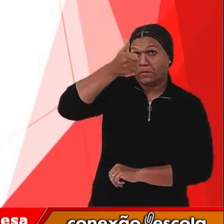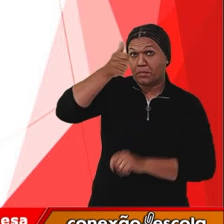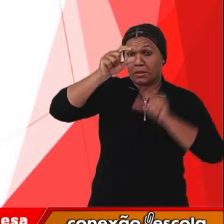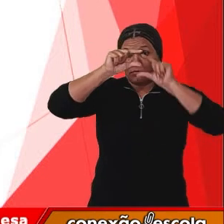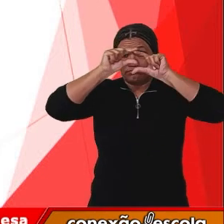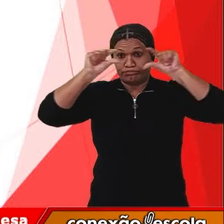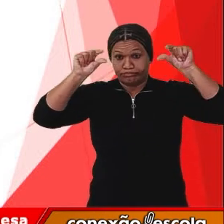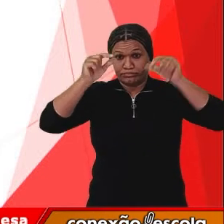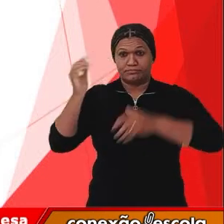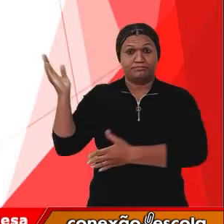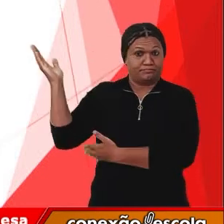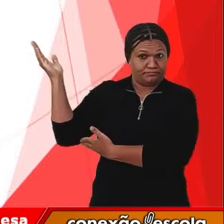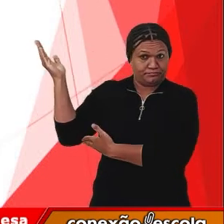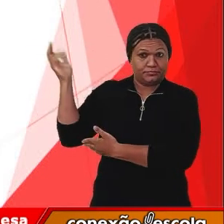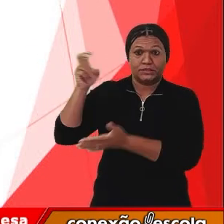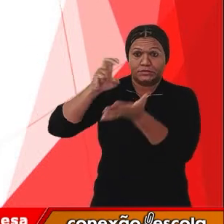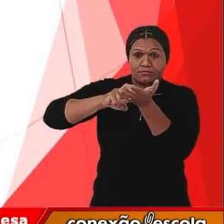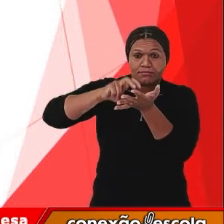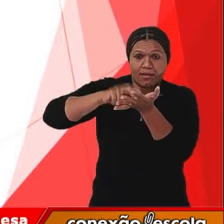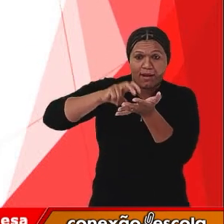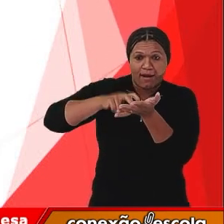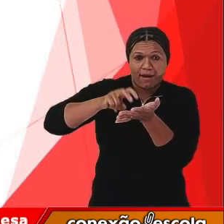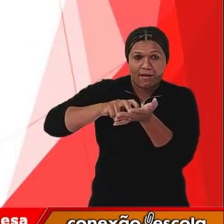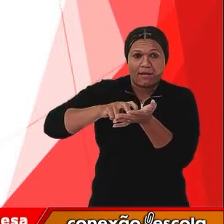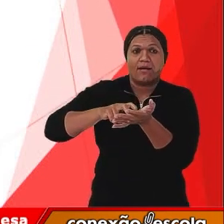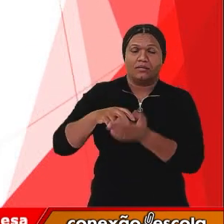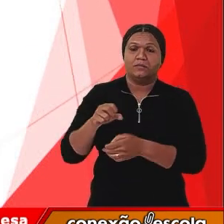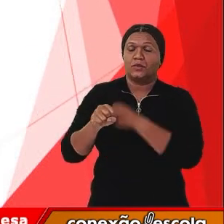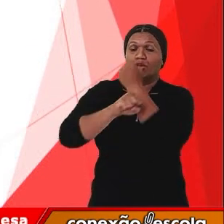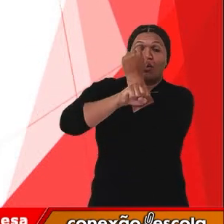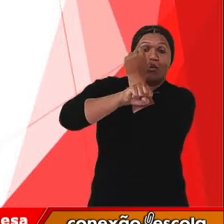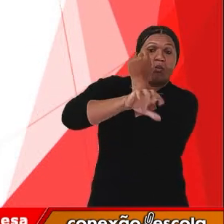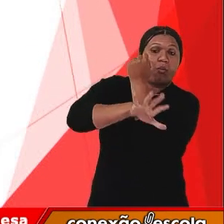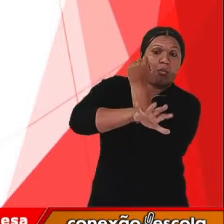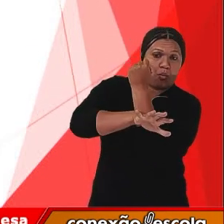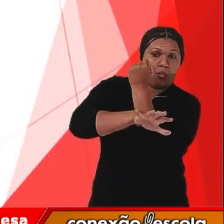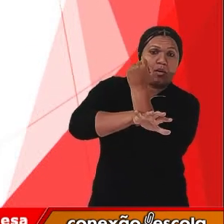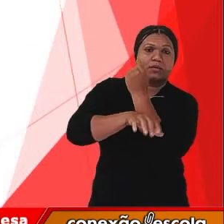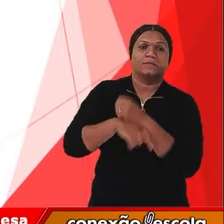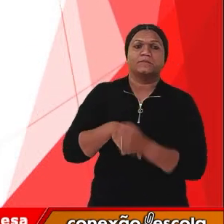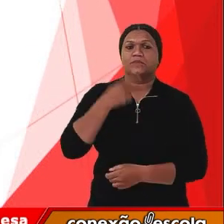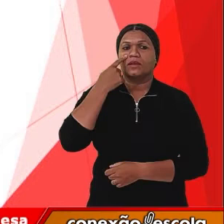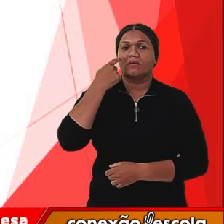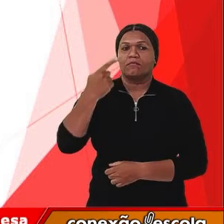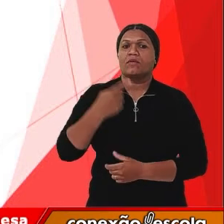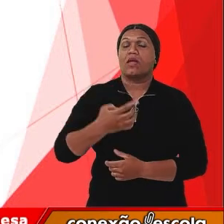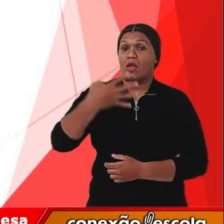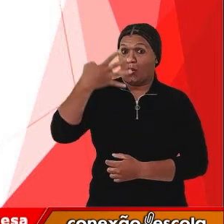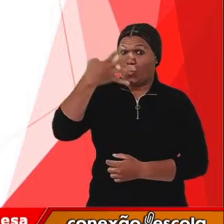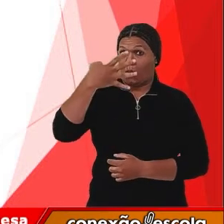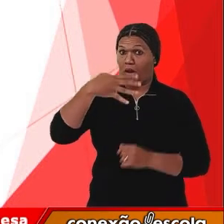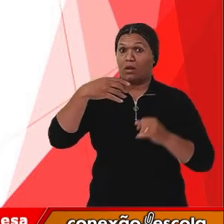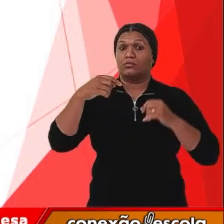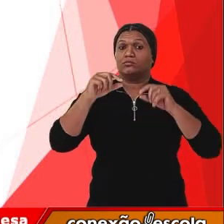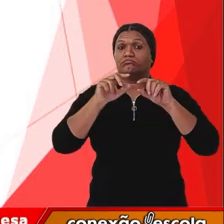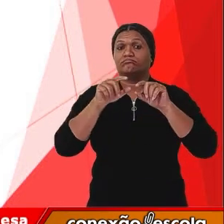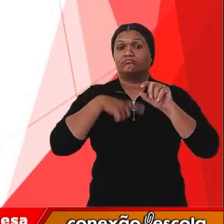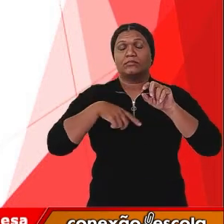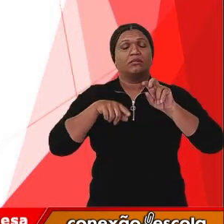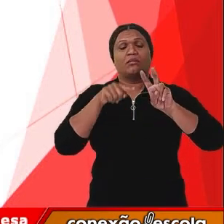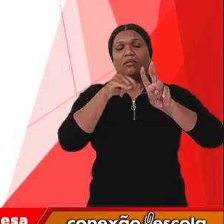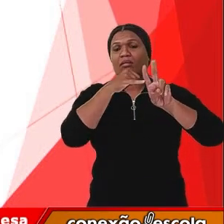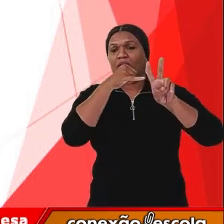estrofe de manhã à sombra Olha só o quarto verso